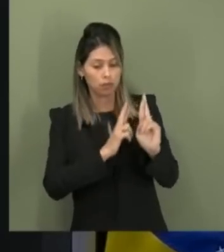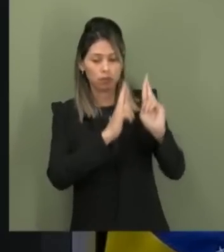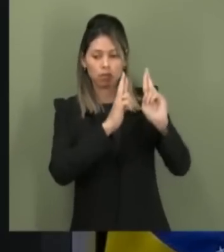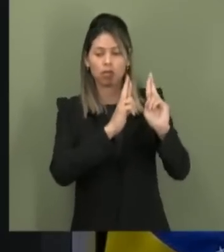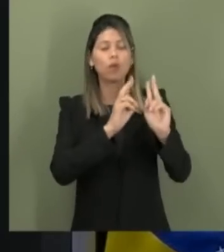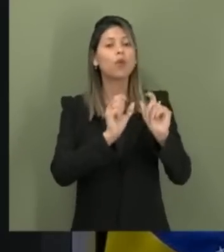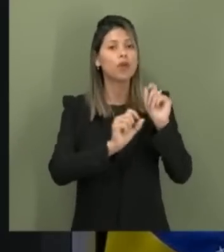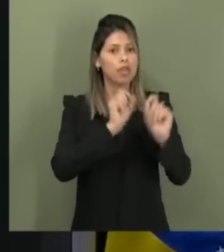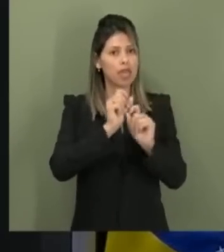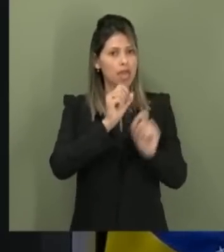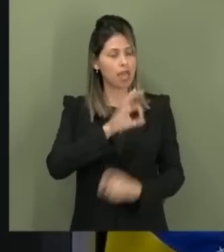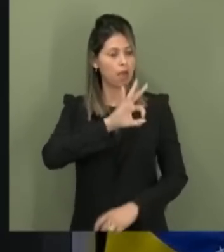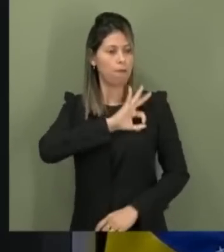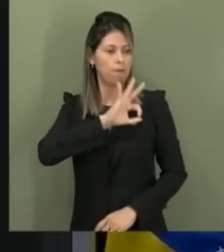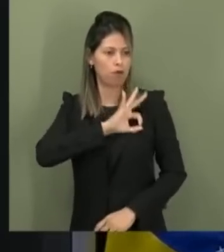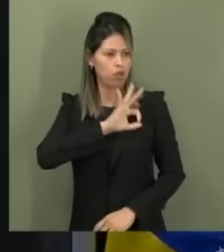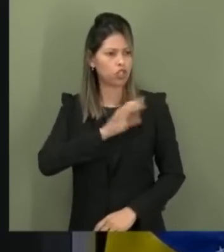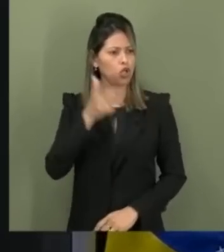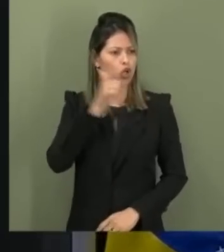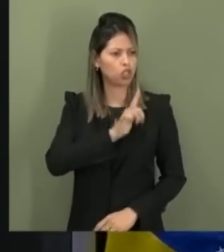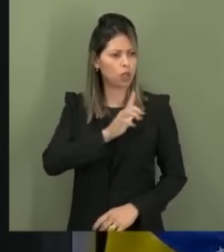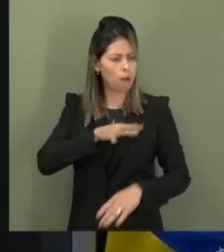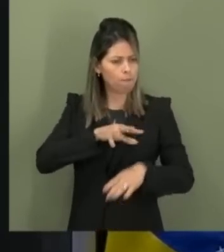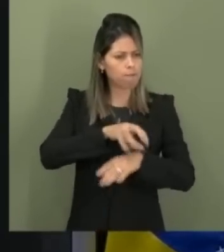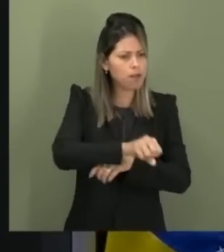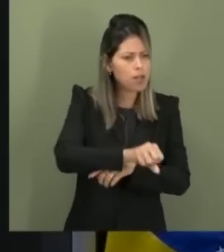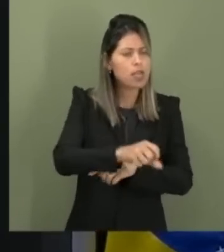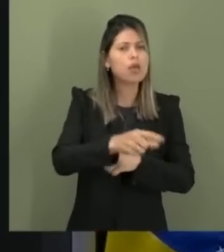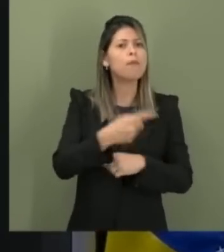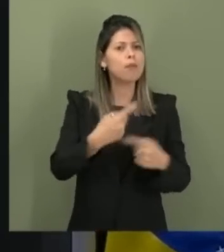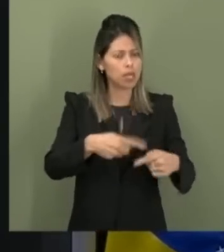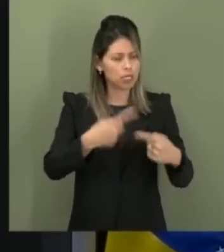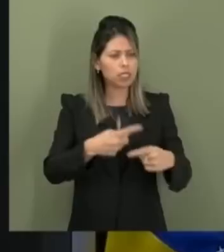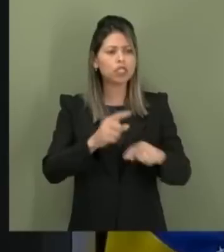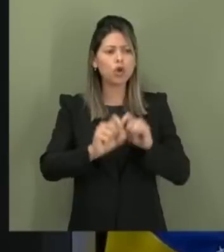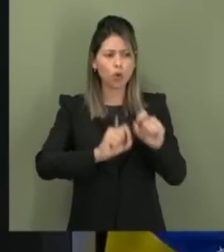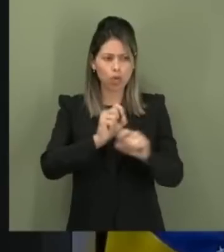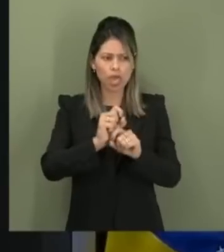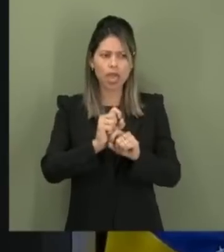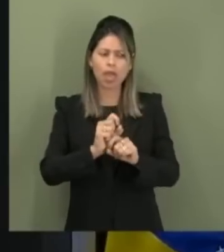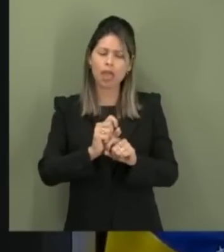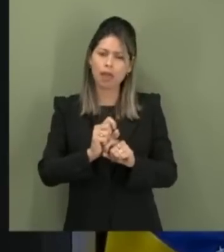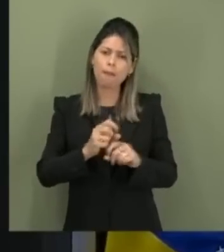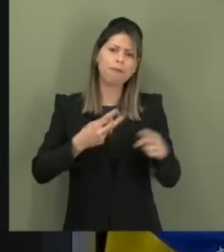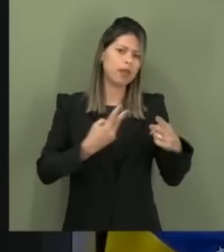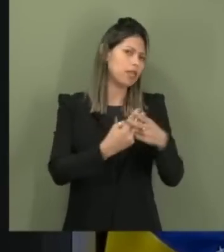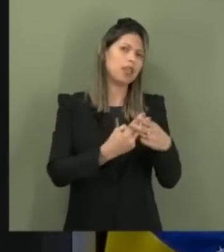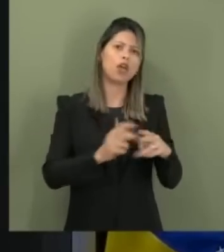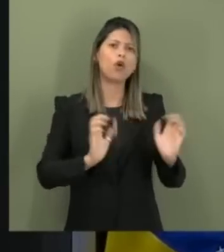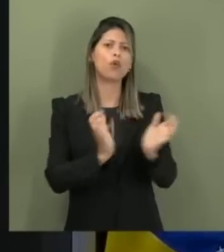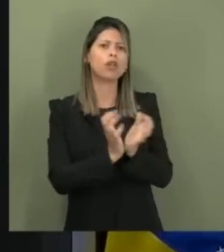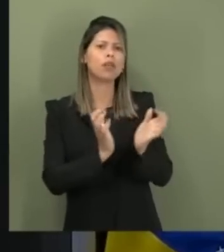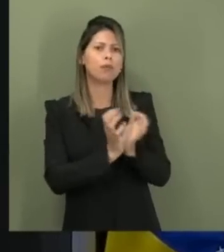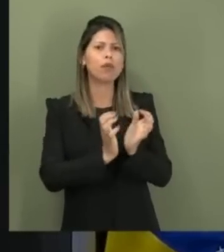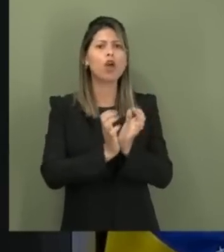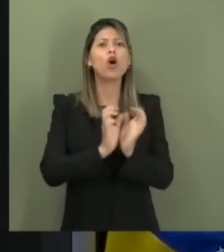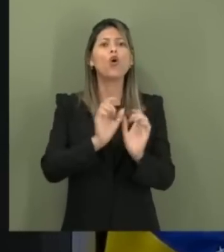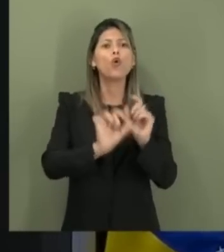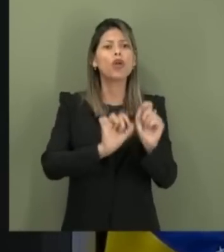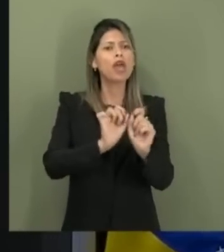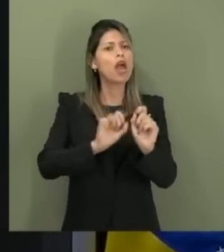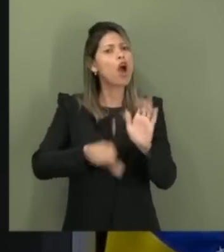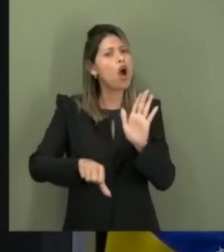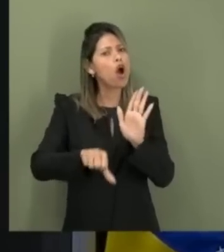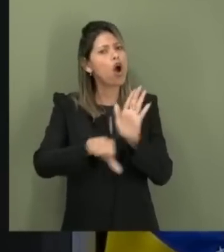nós temos que intensificar o combate ao crime organizado. E os fatos de hoje revelam uma